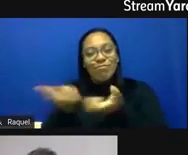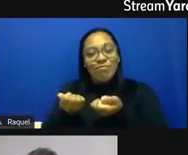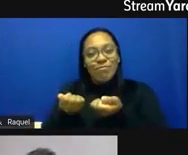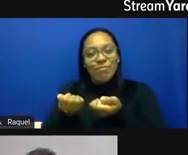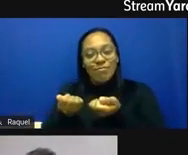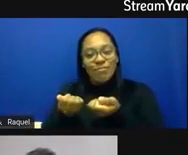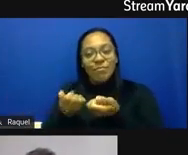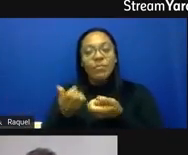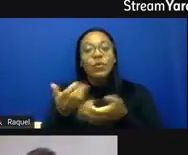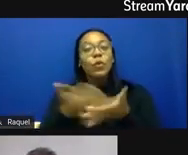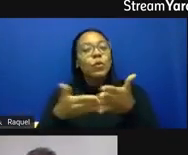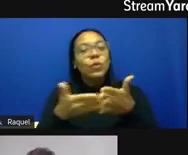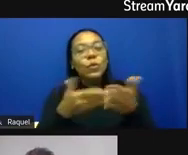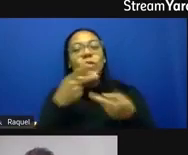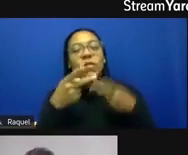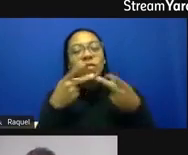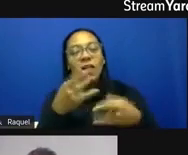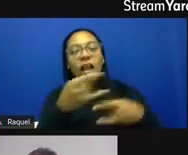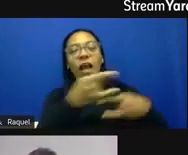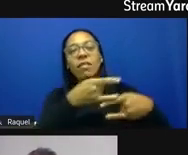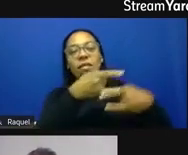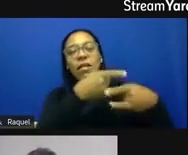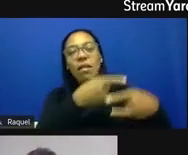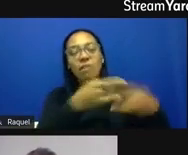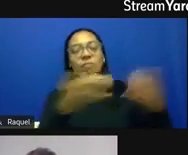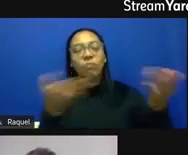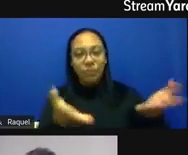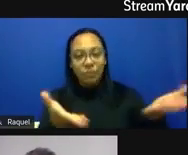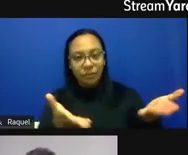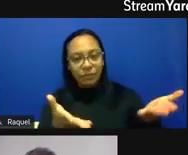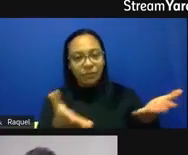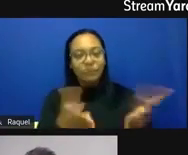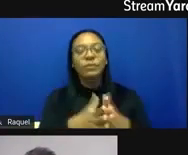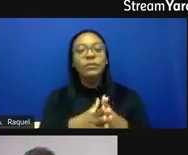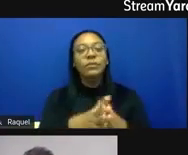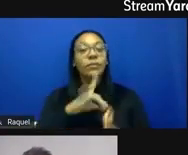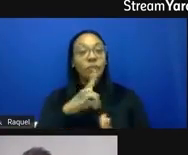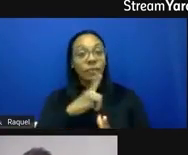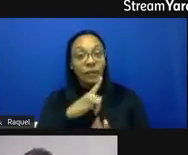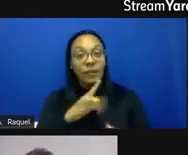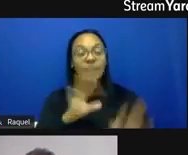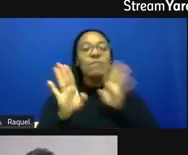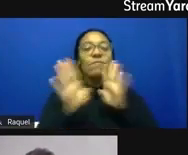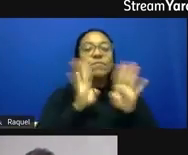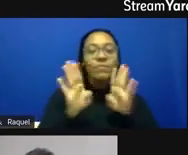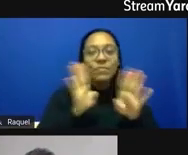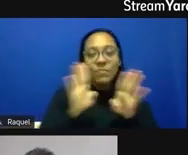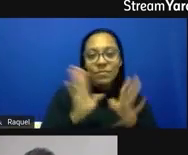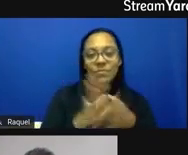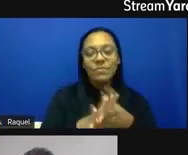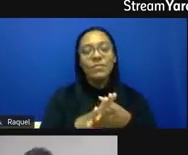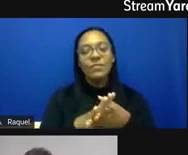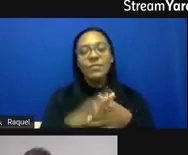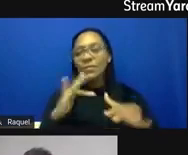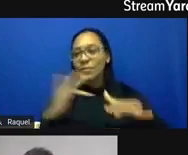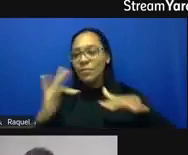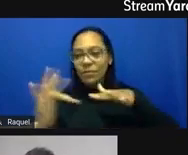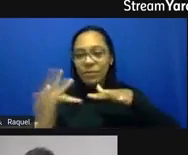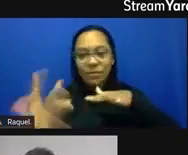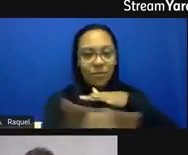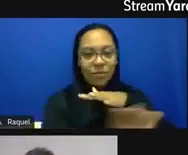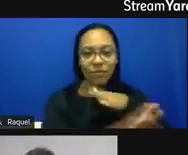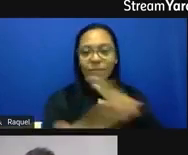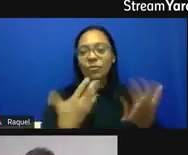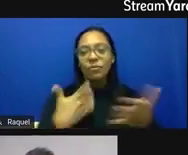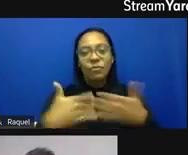isso que eu vou falar aqui na live de hoje, tudo isso que nós temos aí nas nossas redes sociais, né, no meu nome, né, Carlos